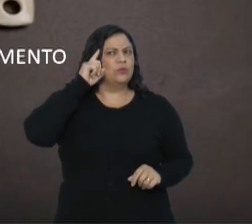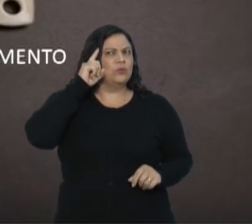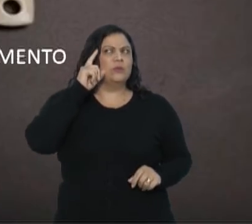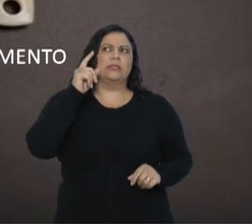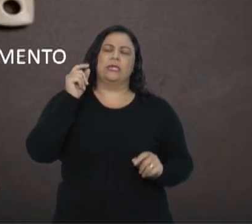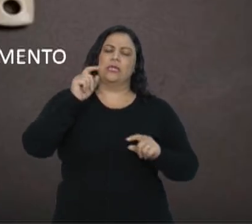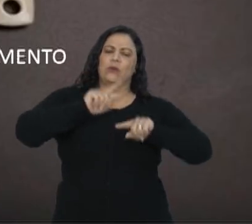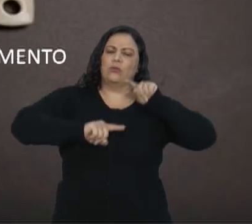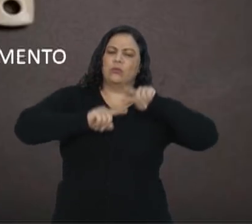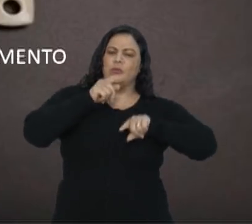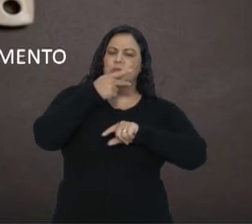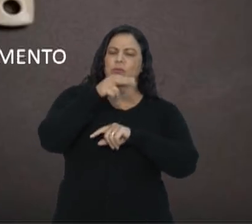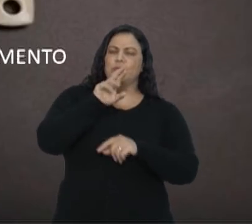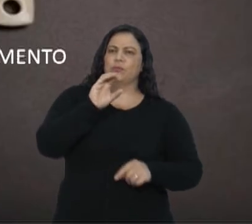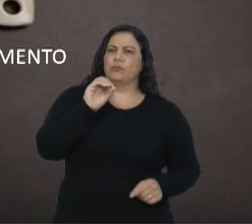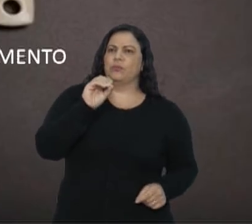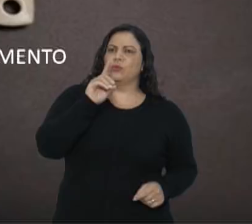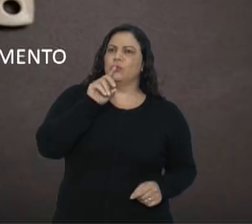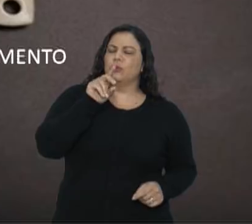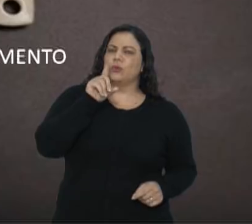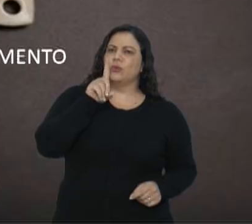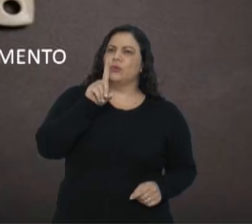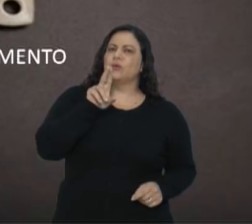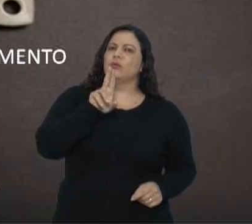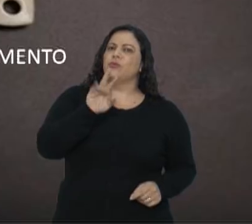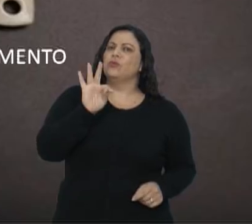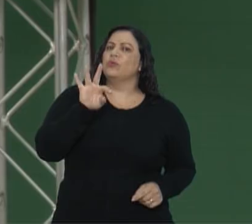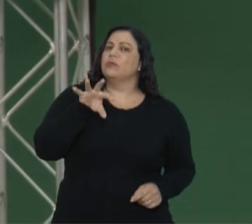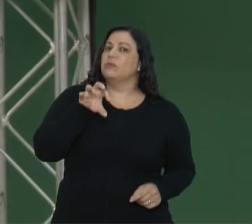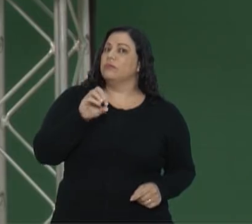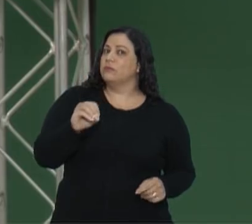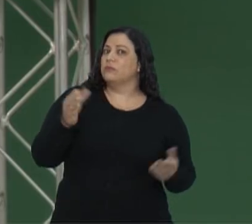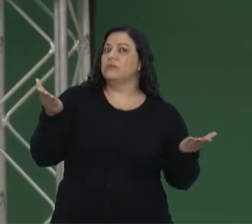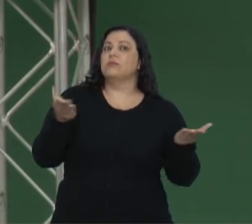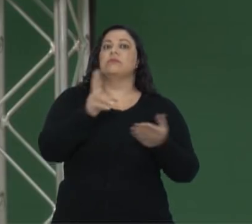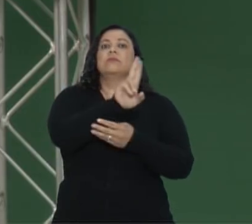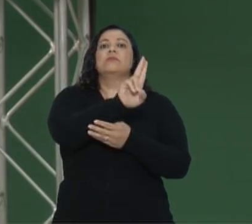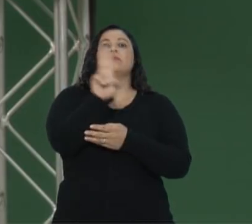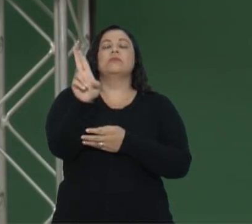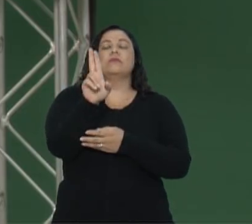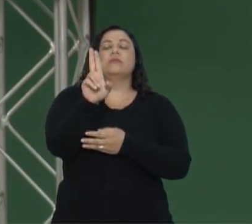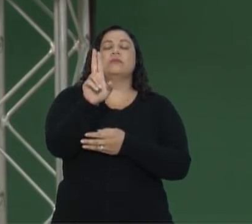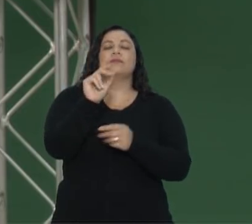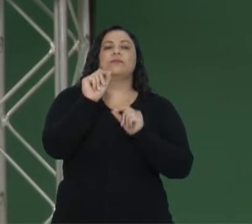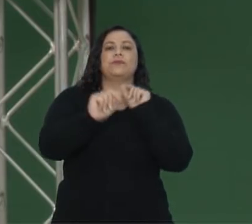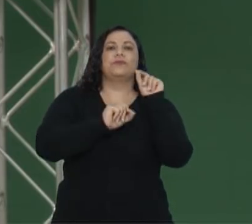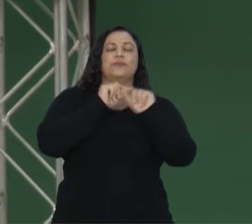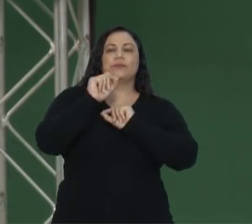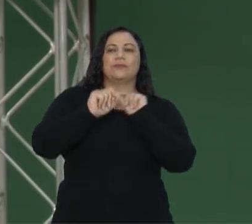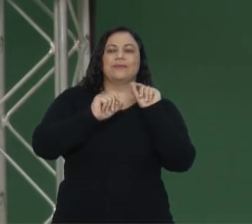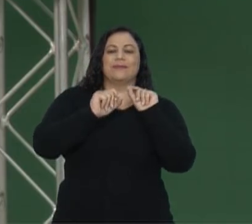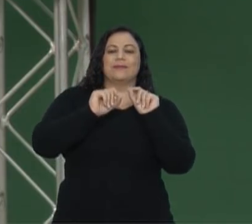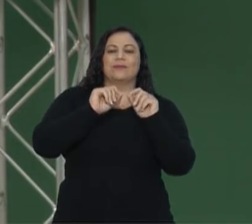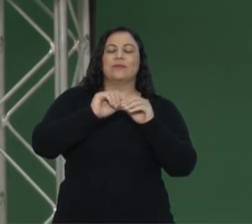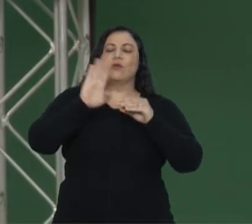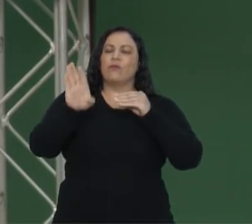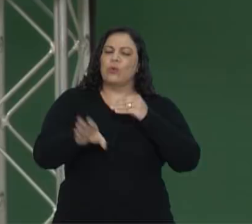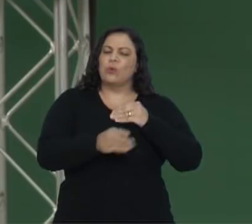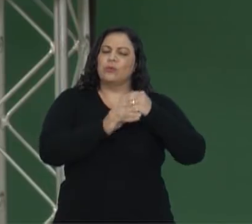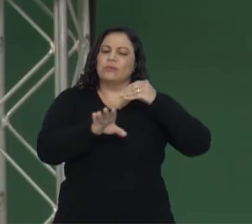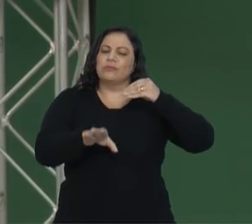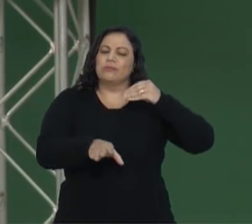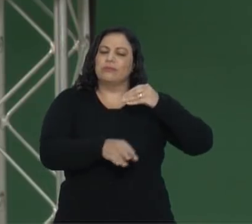de produtos, né? Produtos alimentícios. Só que, na verdade, nós vamos chamá-los de reagentes, porque eu vou agregá-los, eu